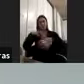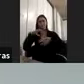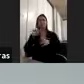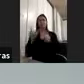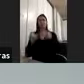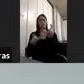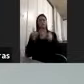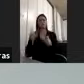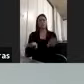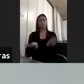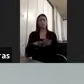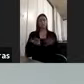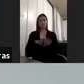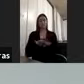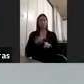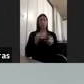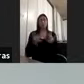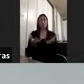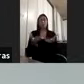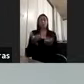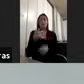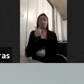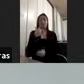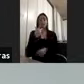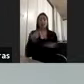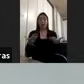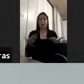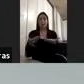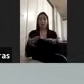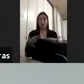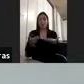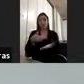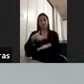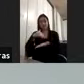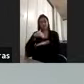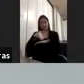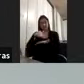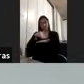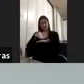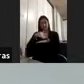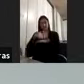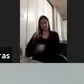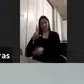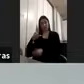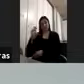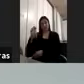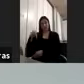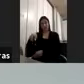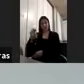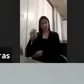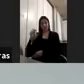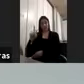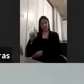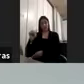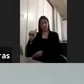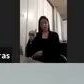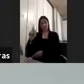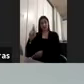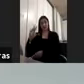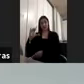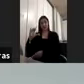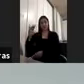quero dizer é que o secretário estadual da Fazenda, o René Garcia, eu fiz um pedido de providências a